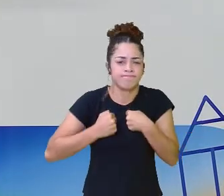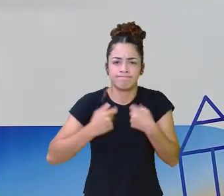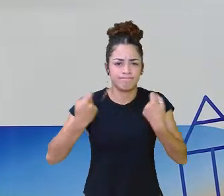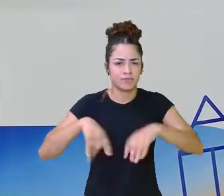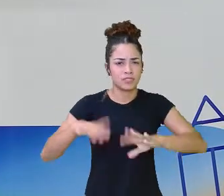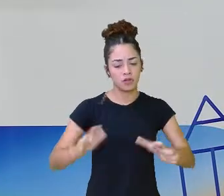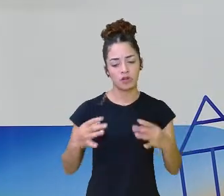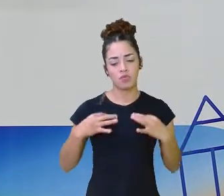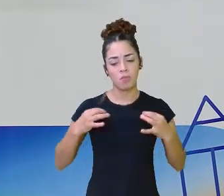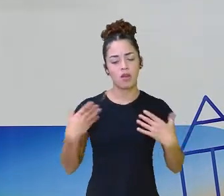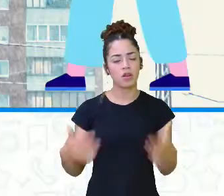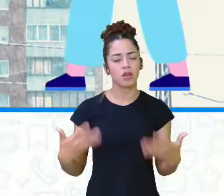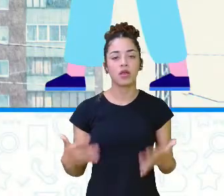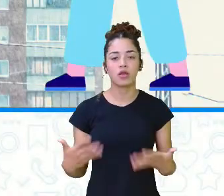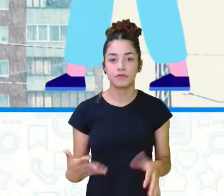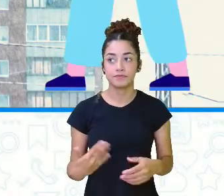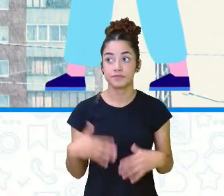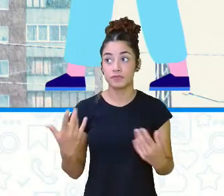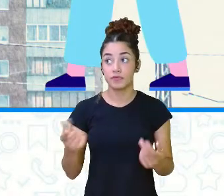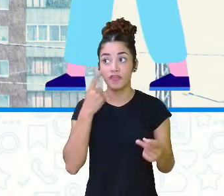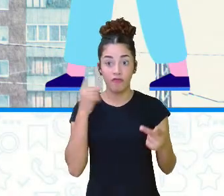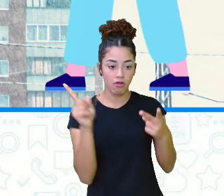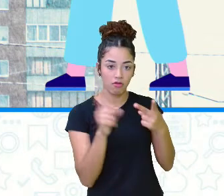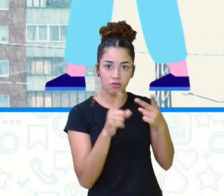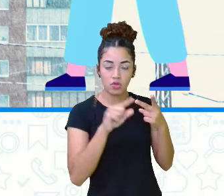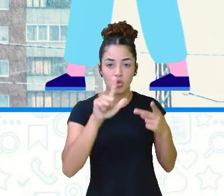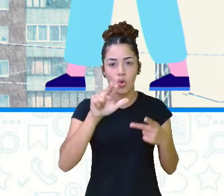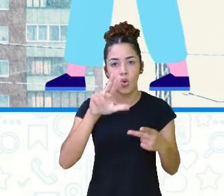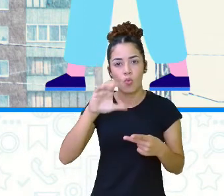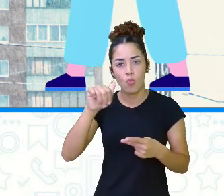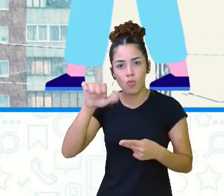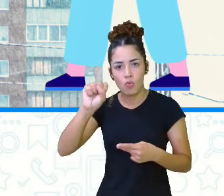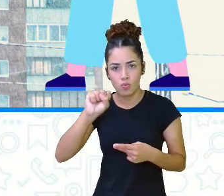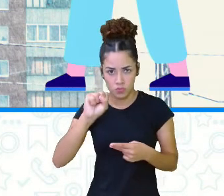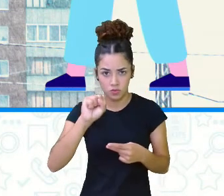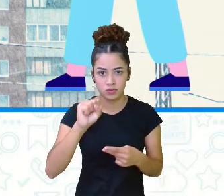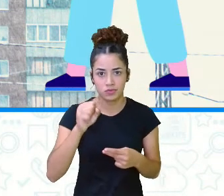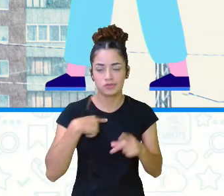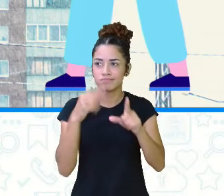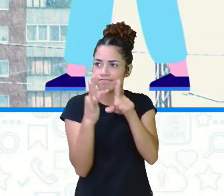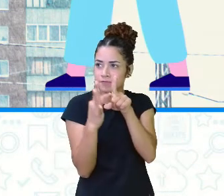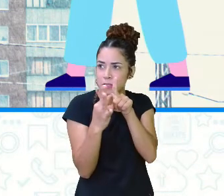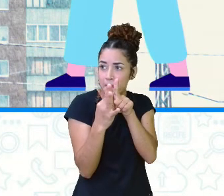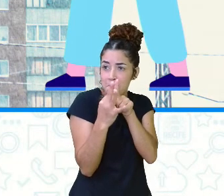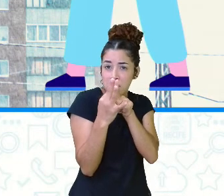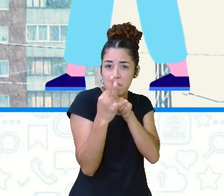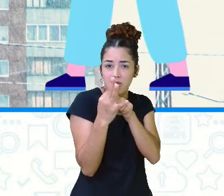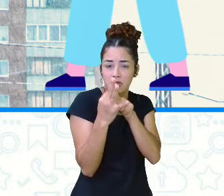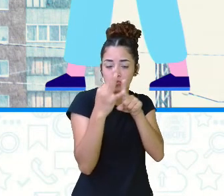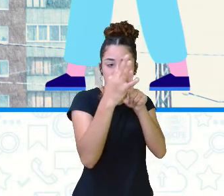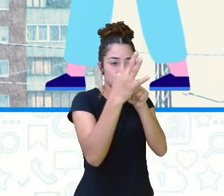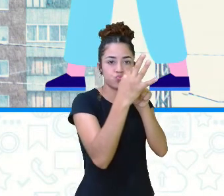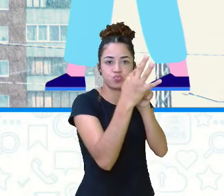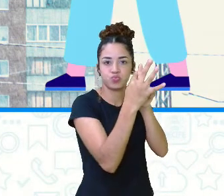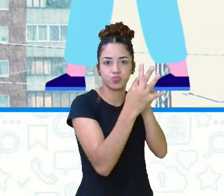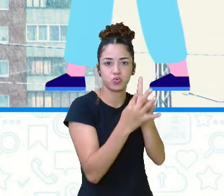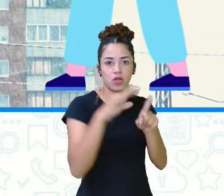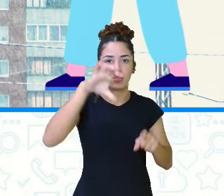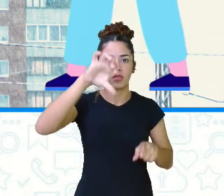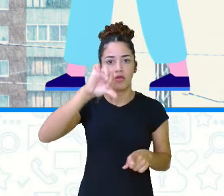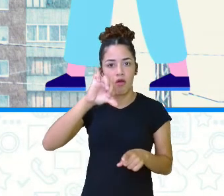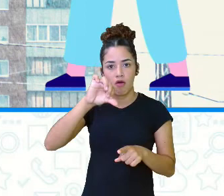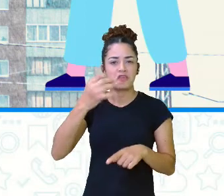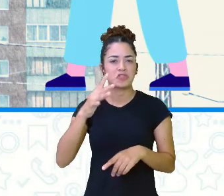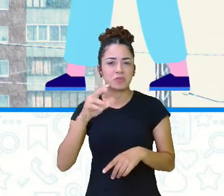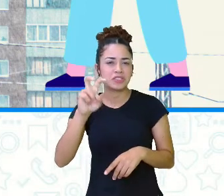na mochila. Já o Lucas, olha só, aqui a temperatura vai de 9 a 5 graus. Então,